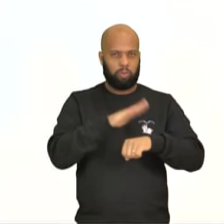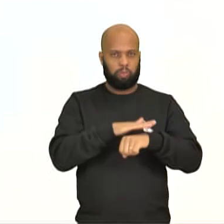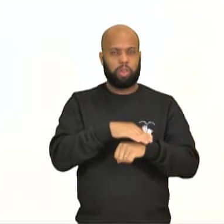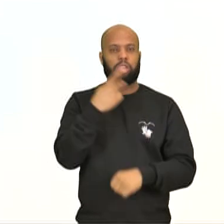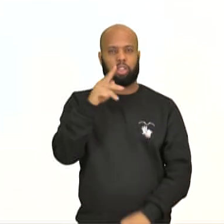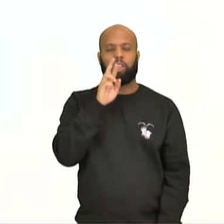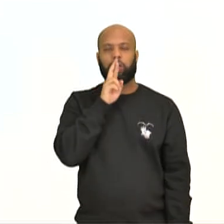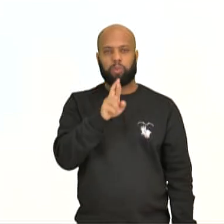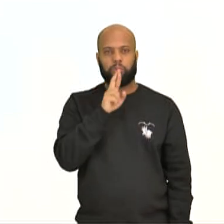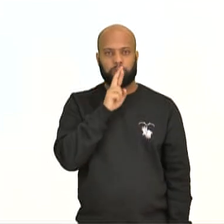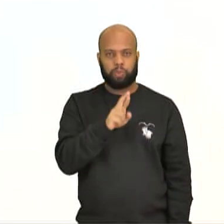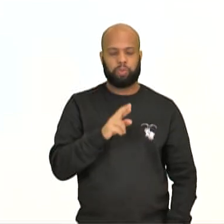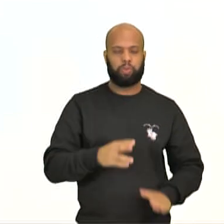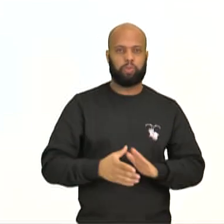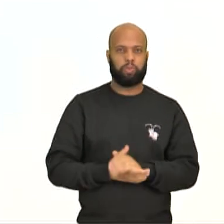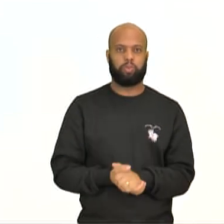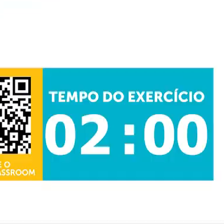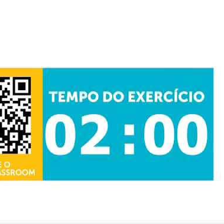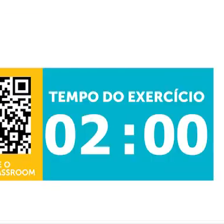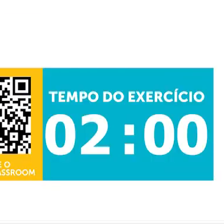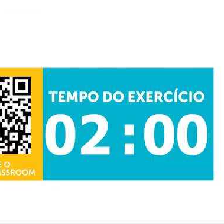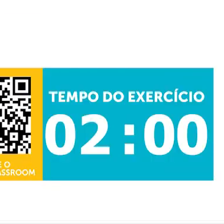lá?